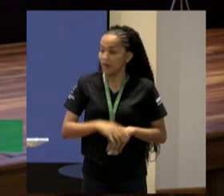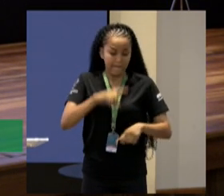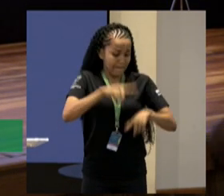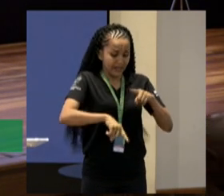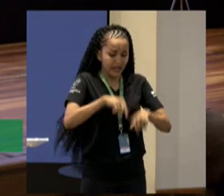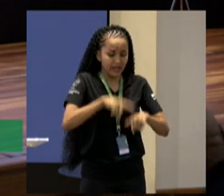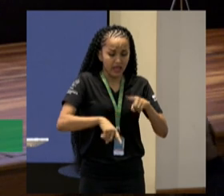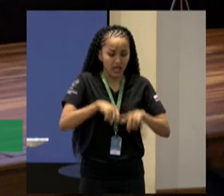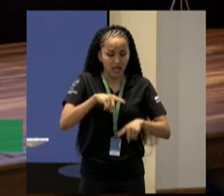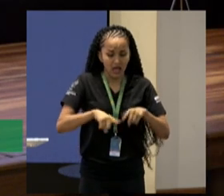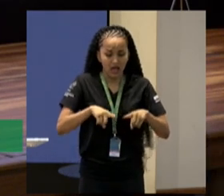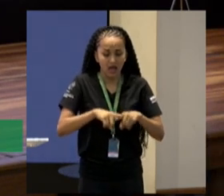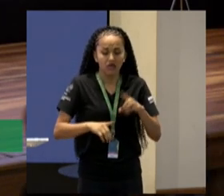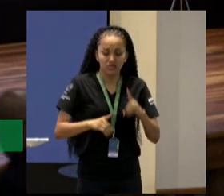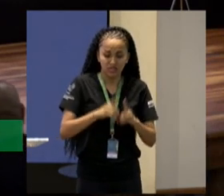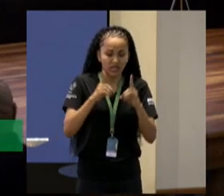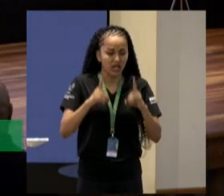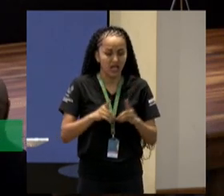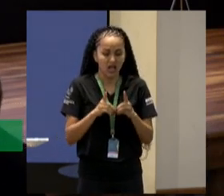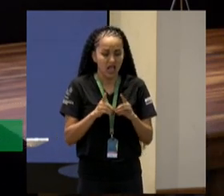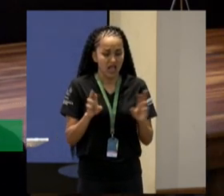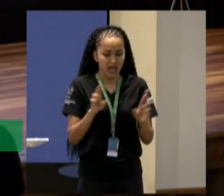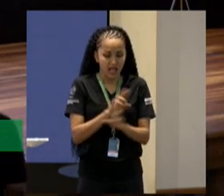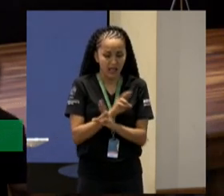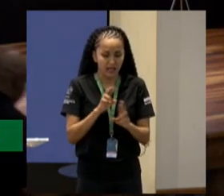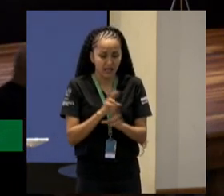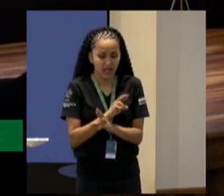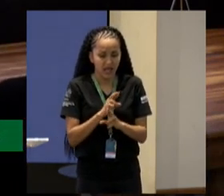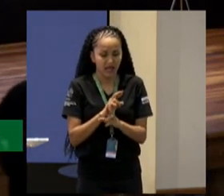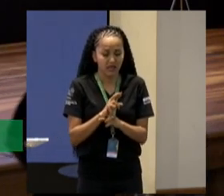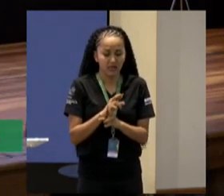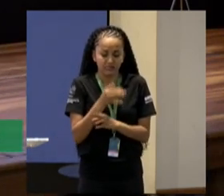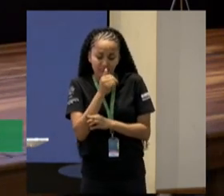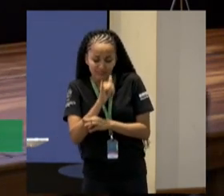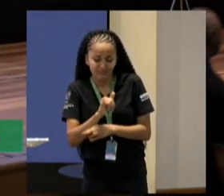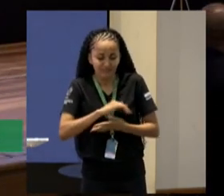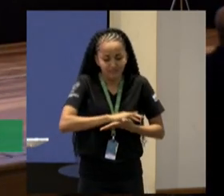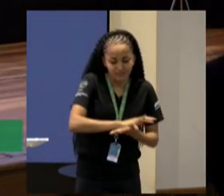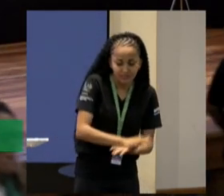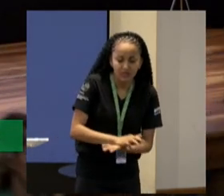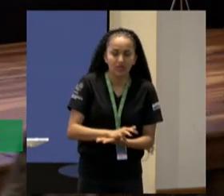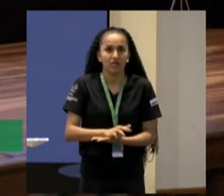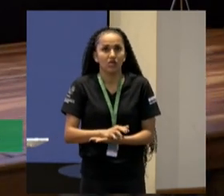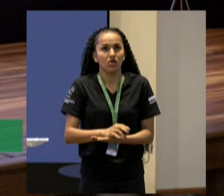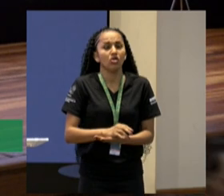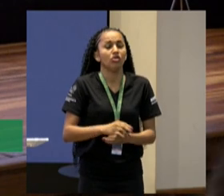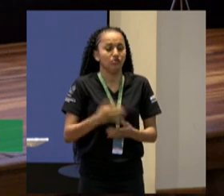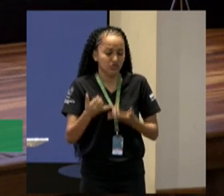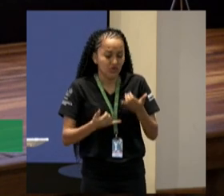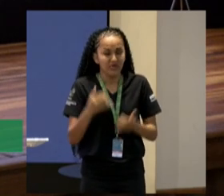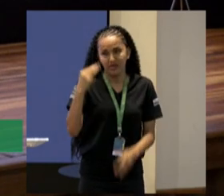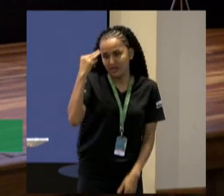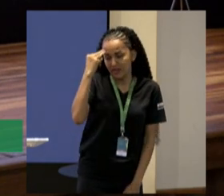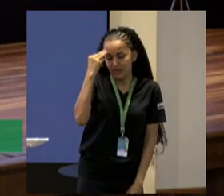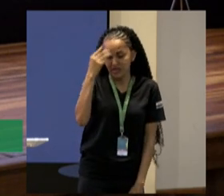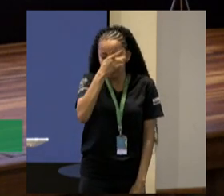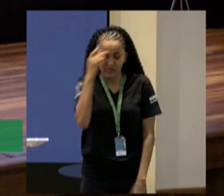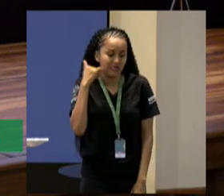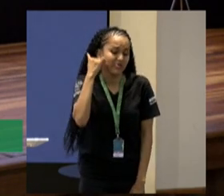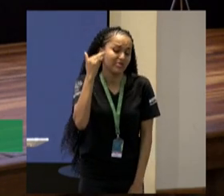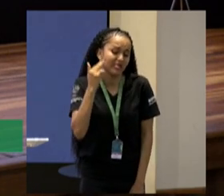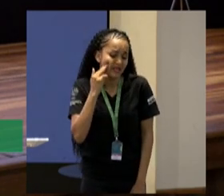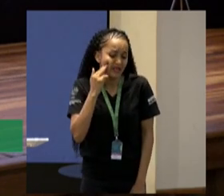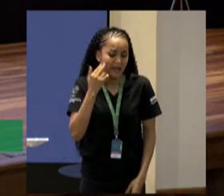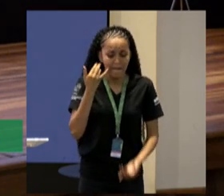Material didático antirracista, desde jogo de tabuleiro, dominó, jogo da memória caigangue, jogo da memória intelectuais negros e negras, cards